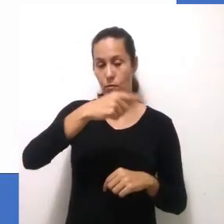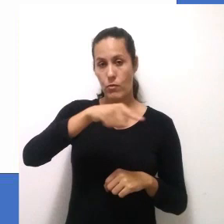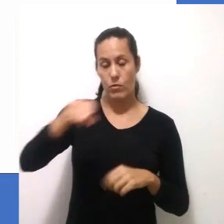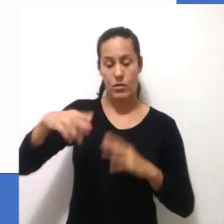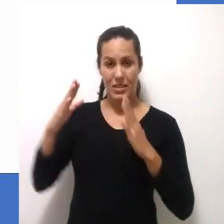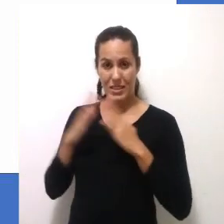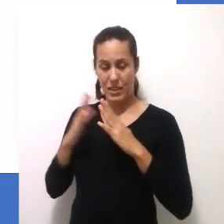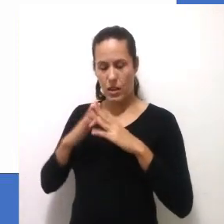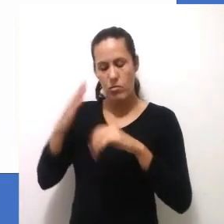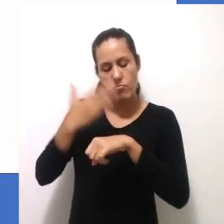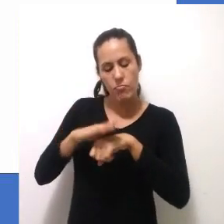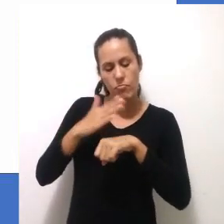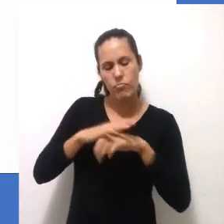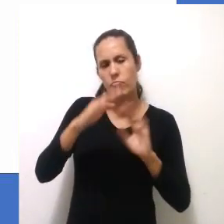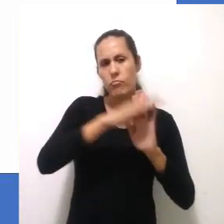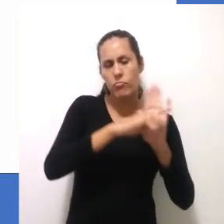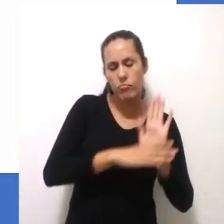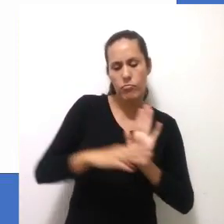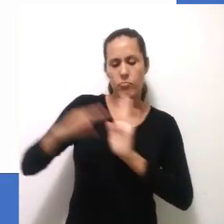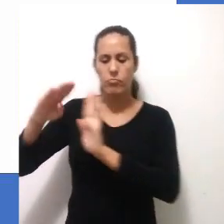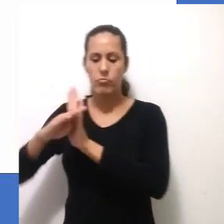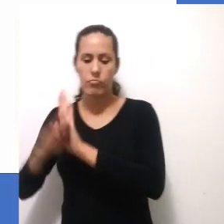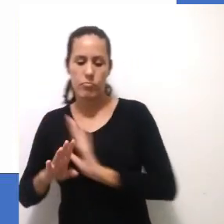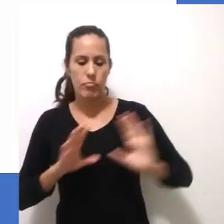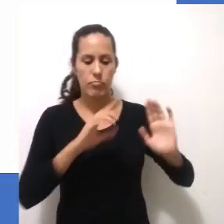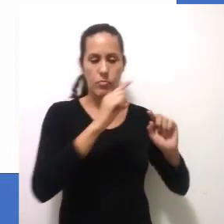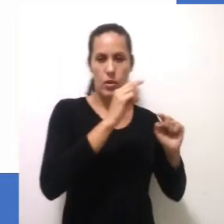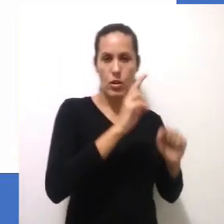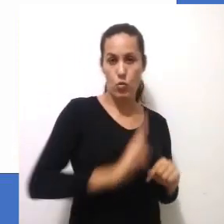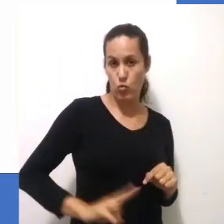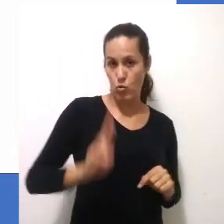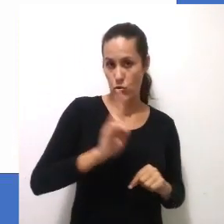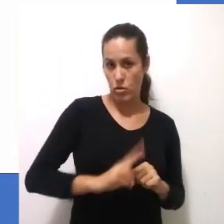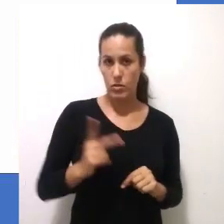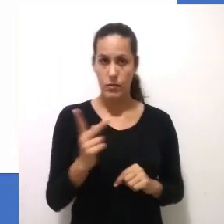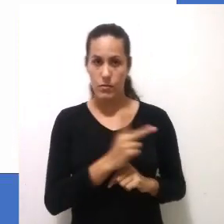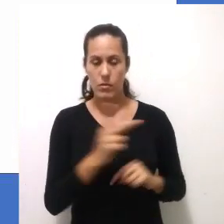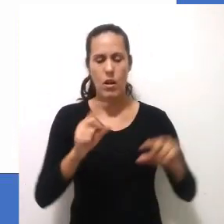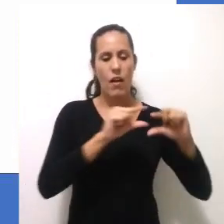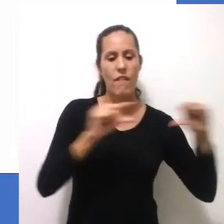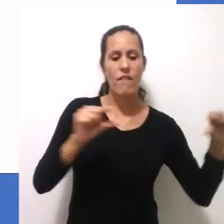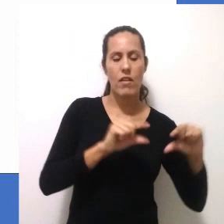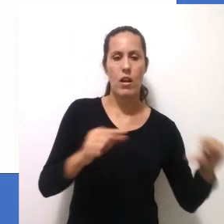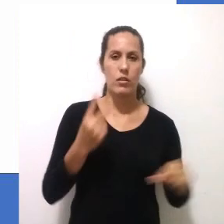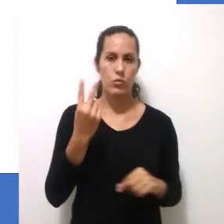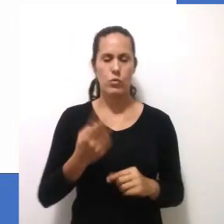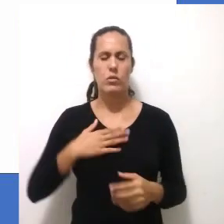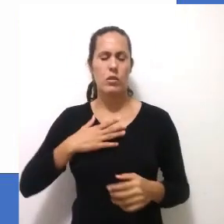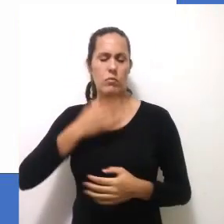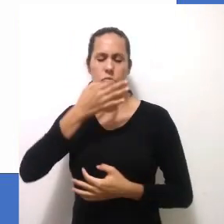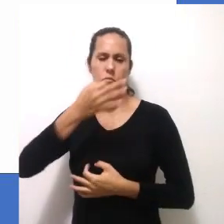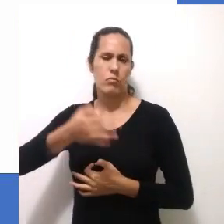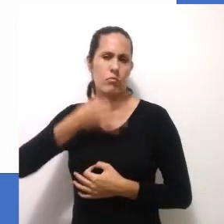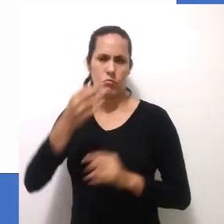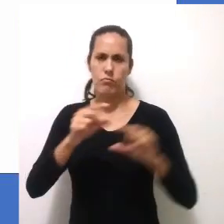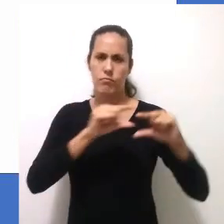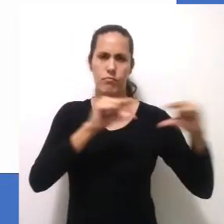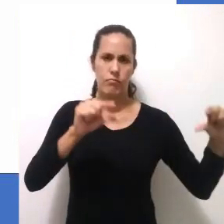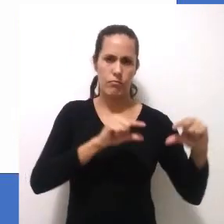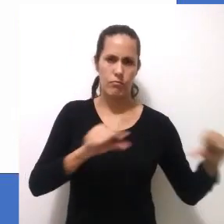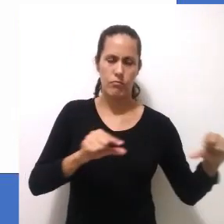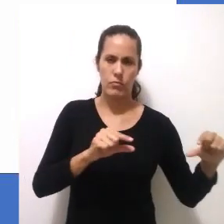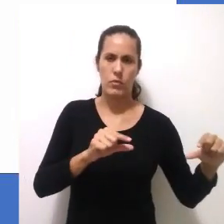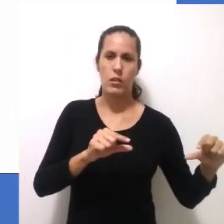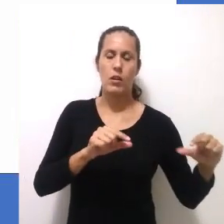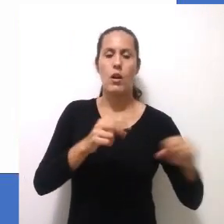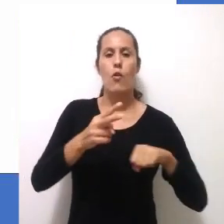em casa fizessem o treinamento desse plano usando o going to com duas frases que eu vou sugerir para vocês